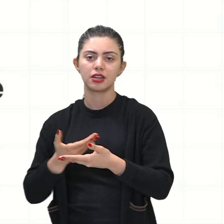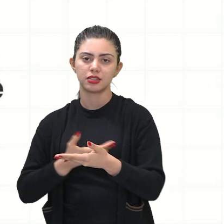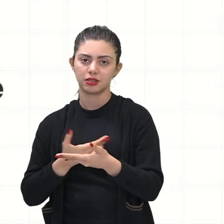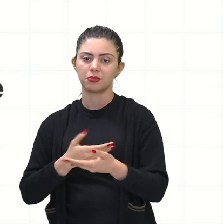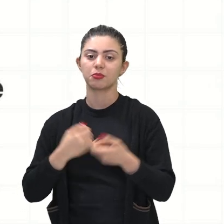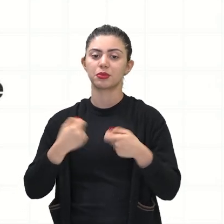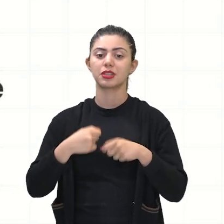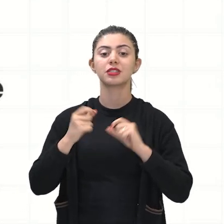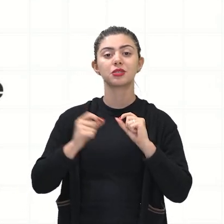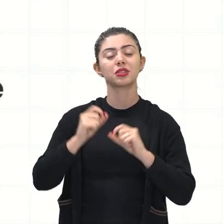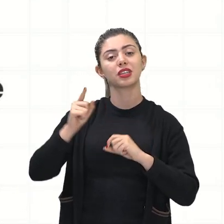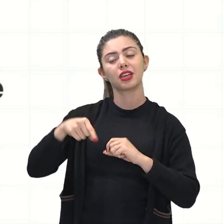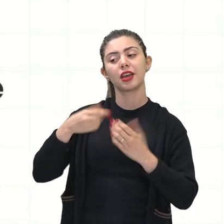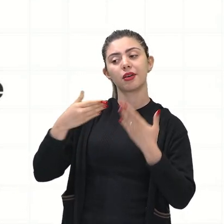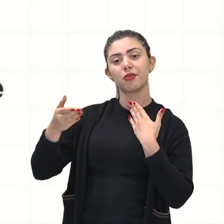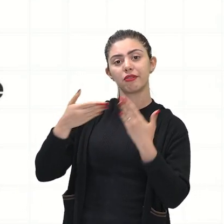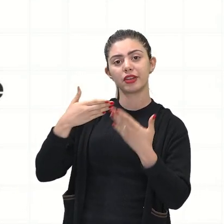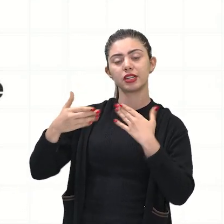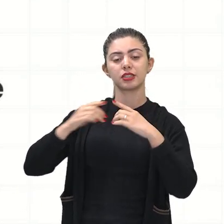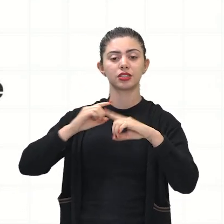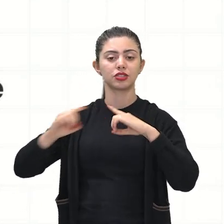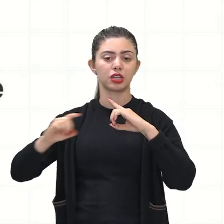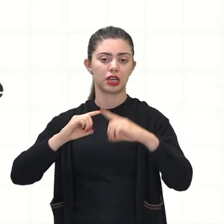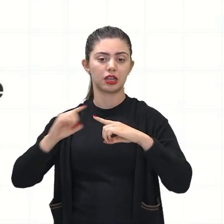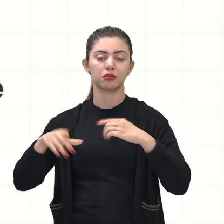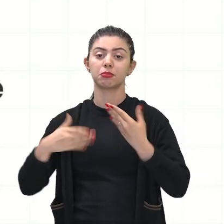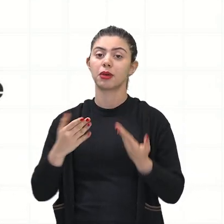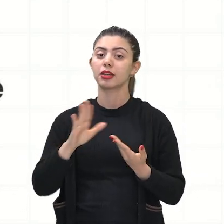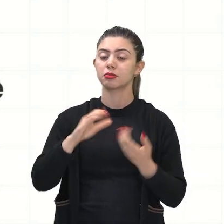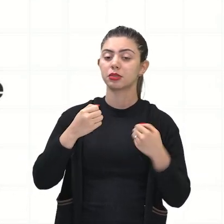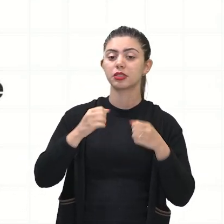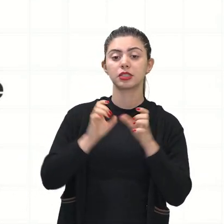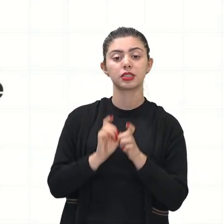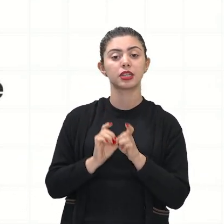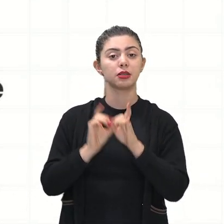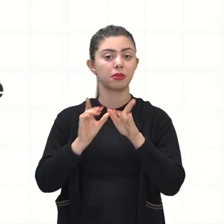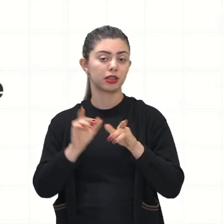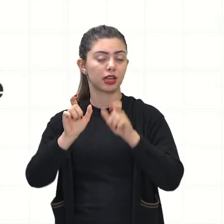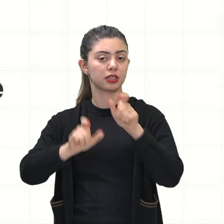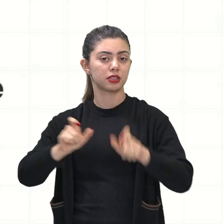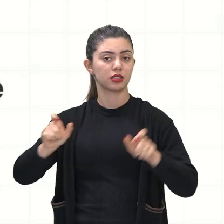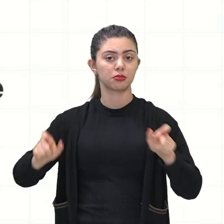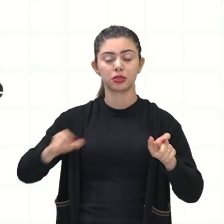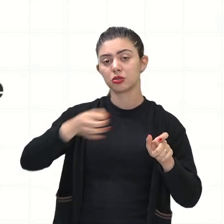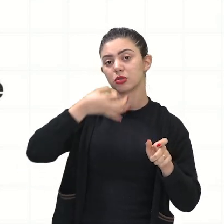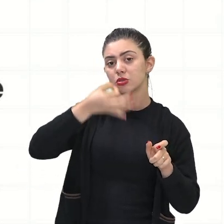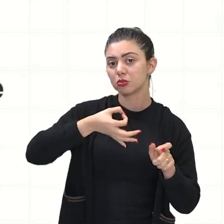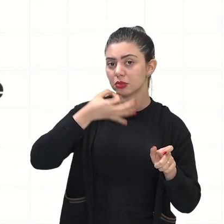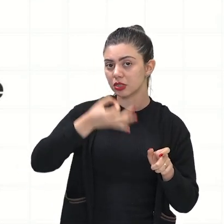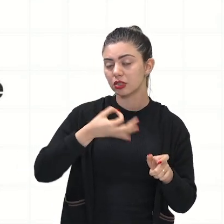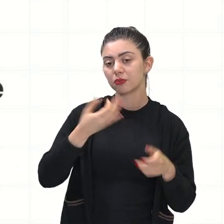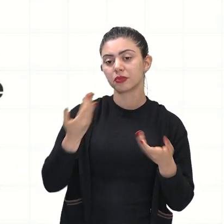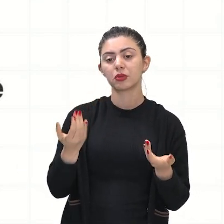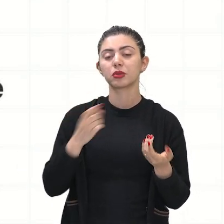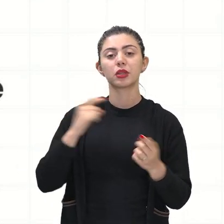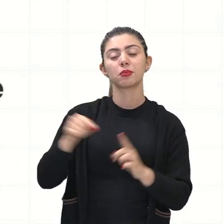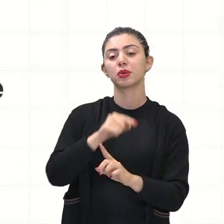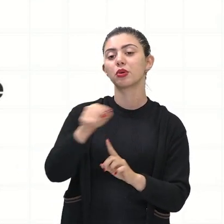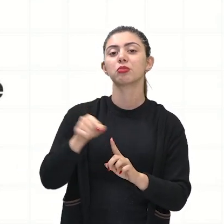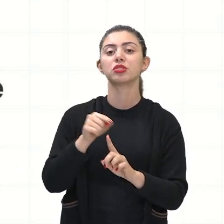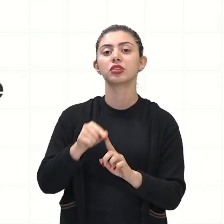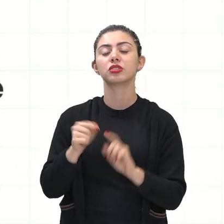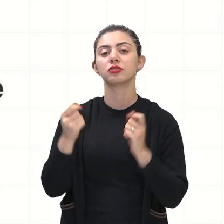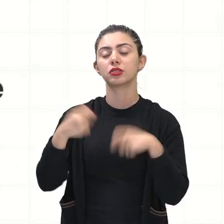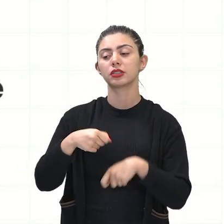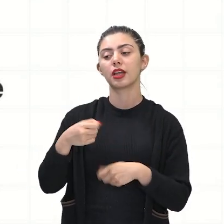de respeito, mas um diálogo que seja estabelecido da liberdade entre as pessoas para promover uma